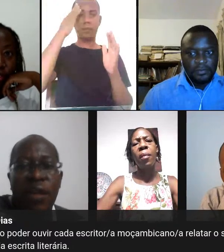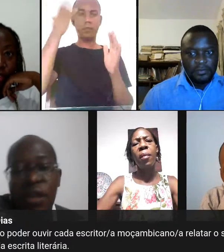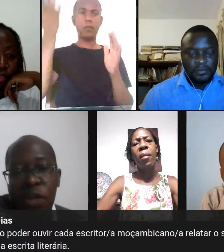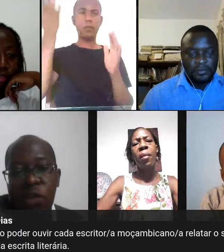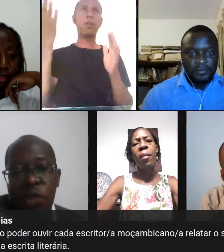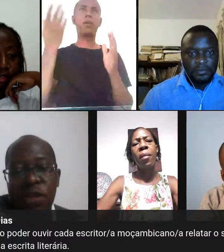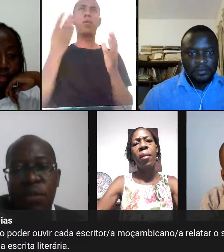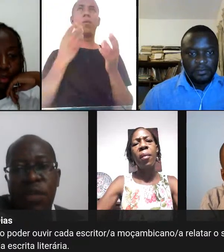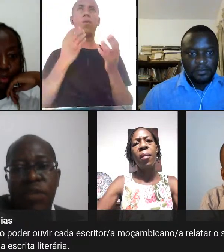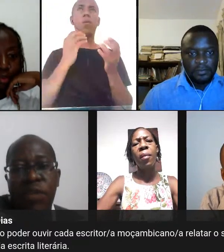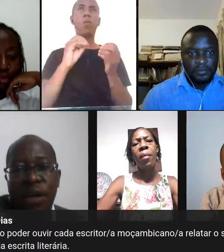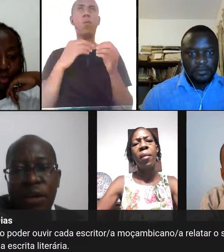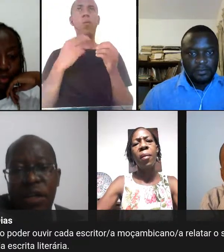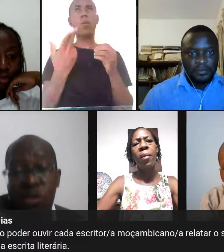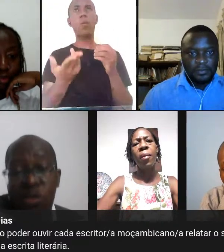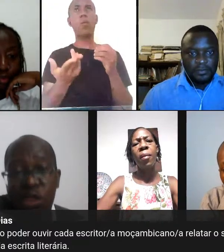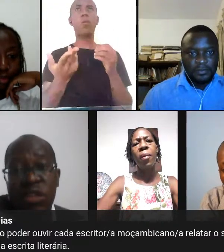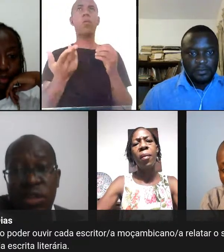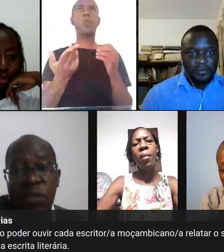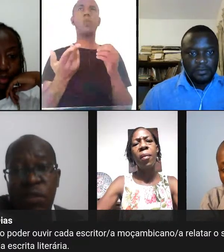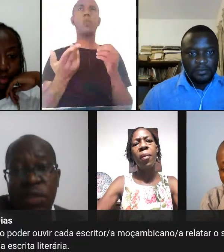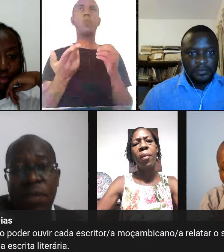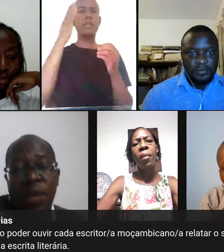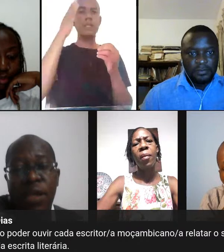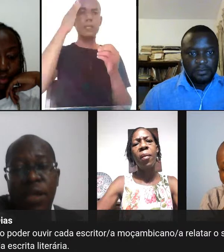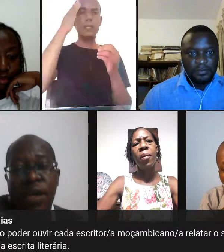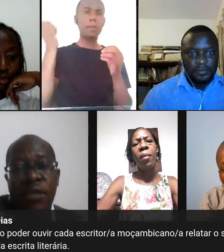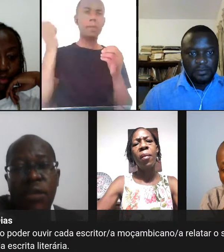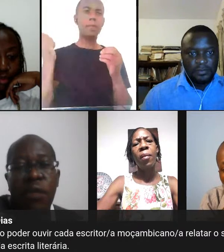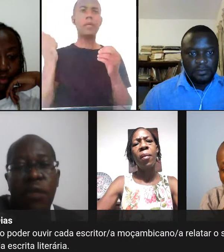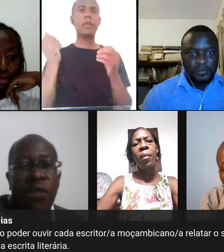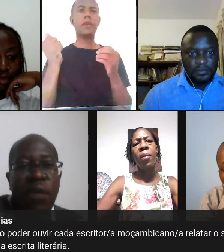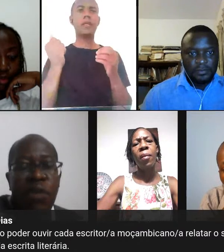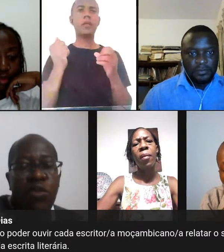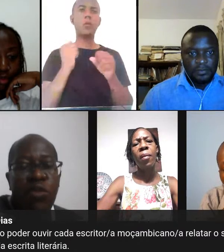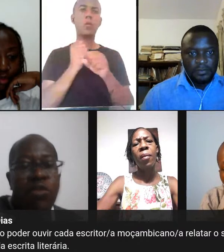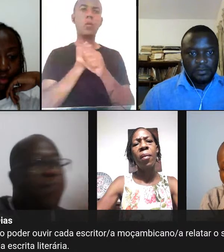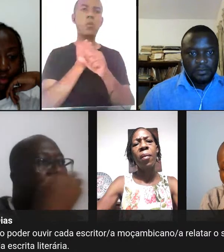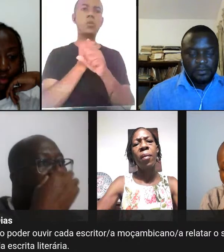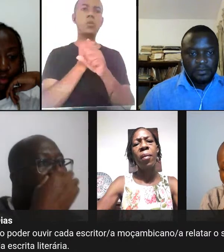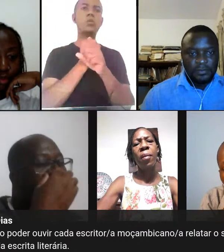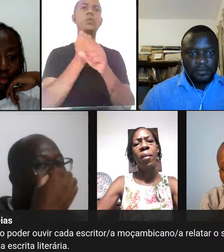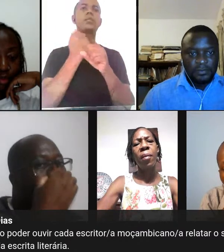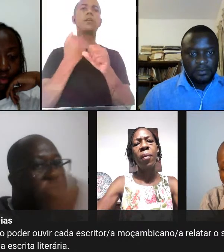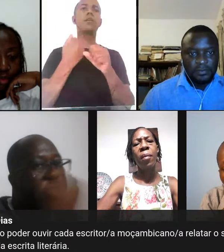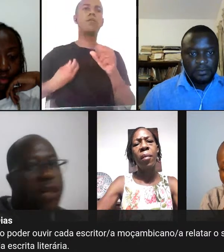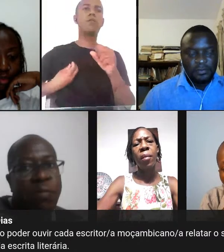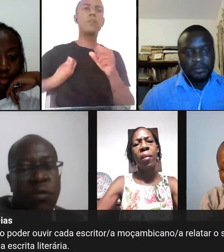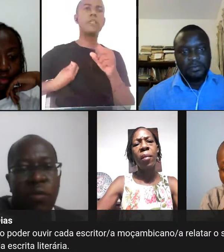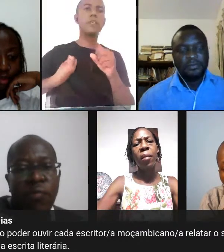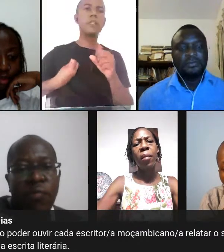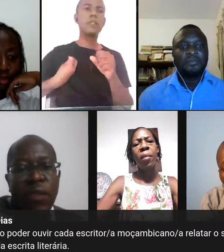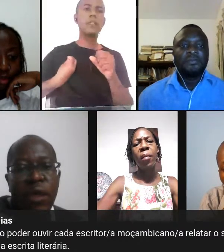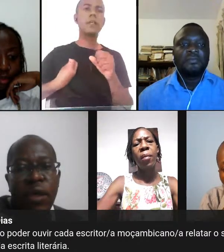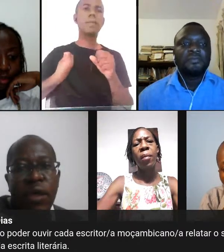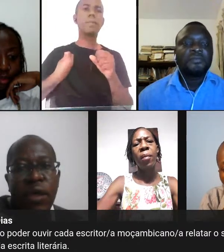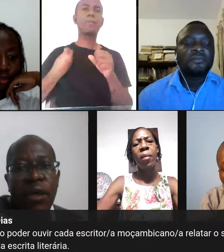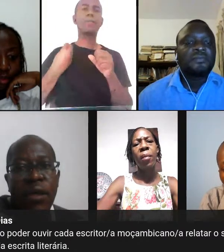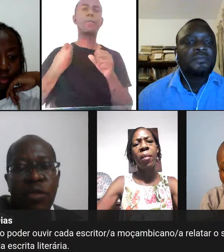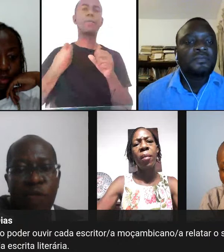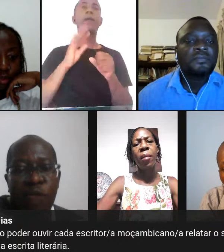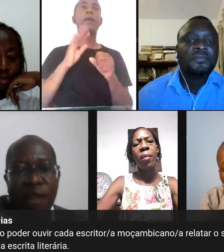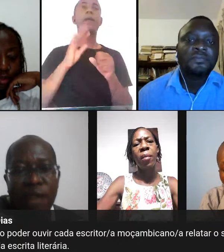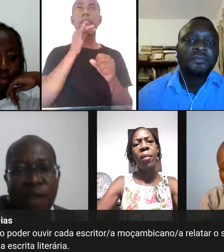entendimento da construção da moçambicanidade. Porque, miúdo, eu vi, por exemplo,